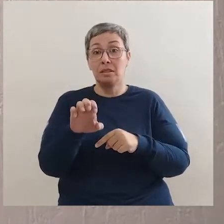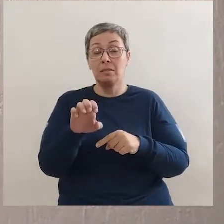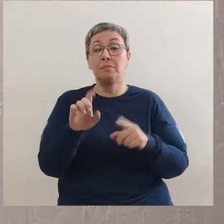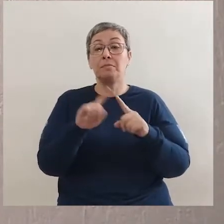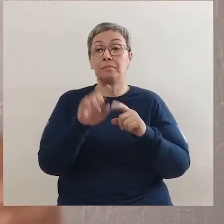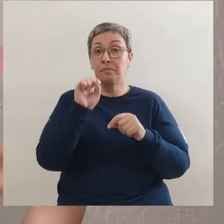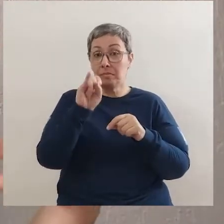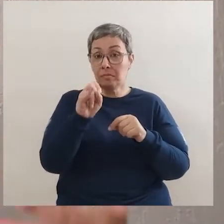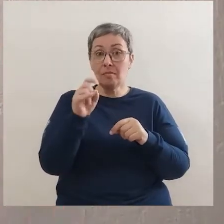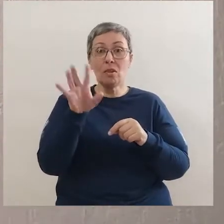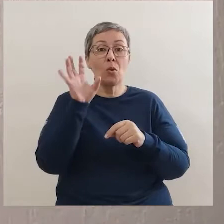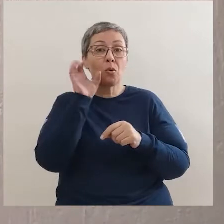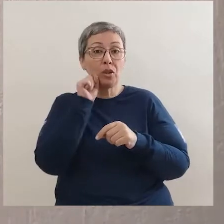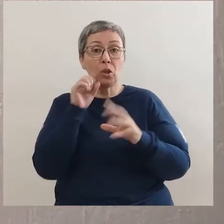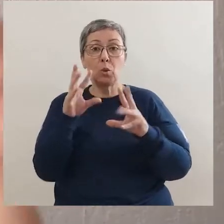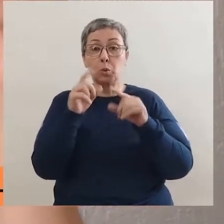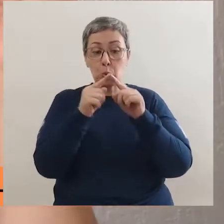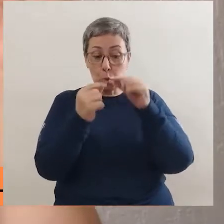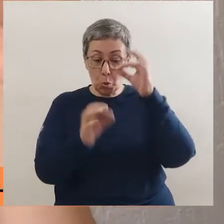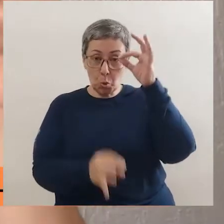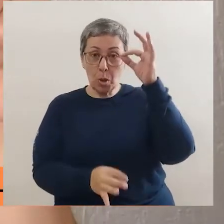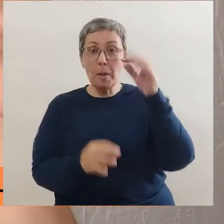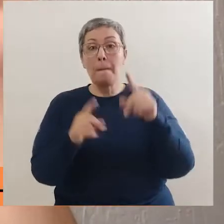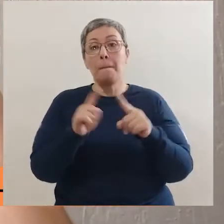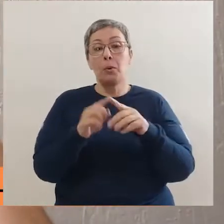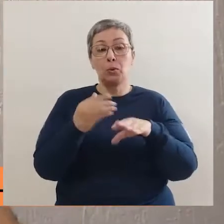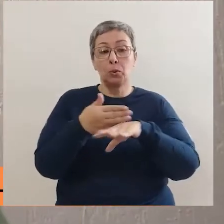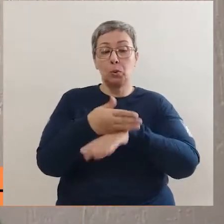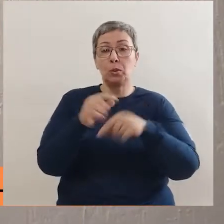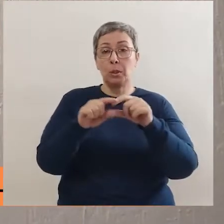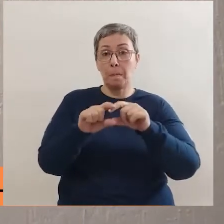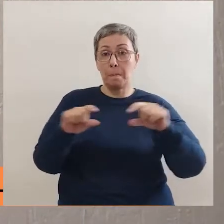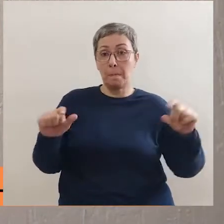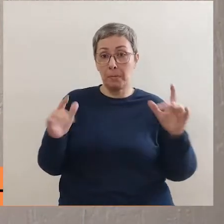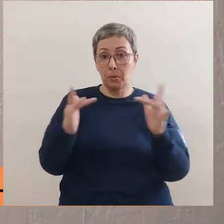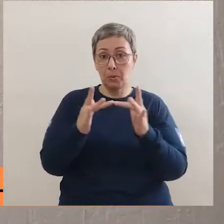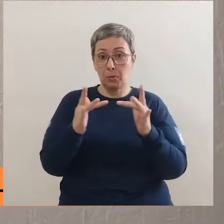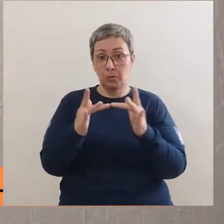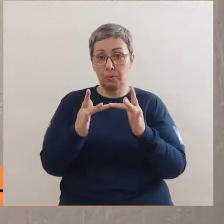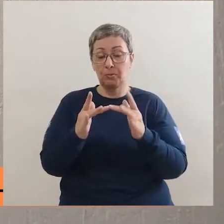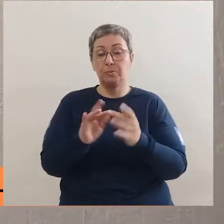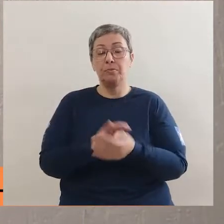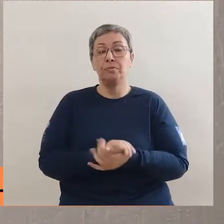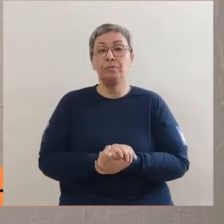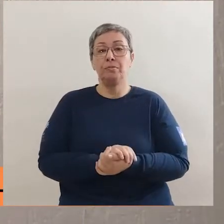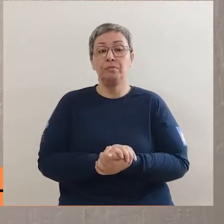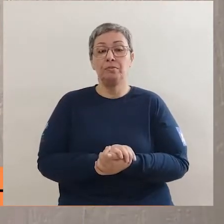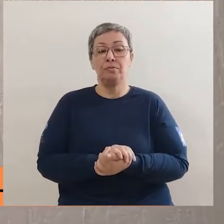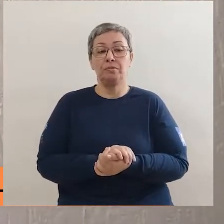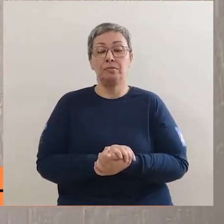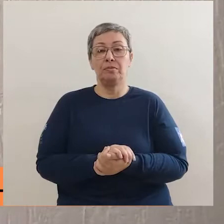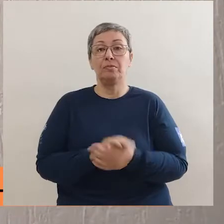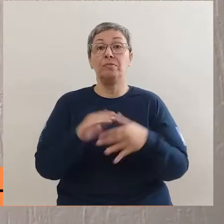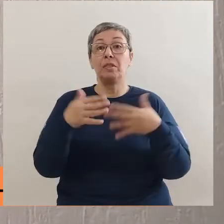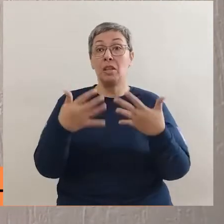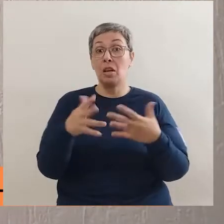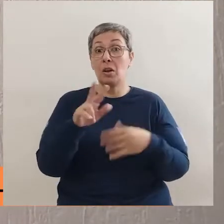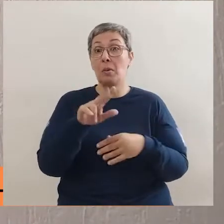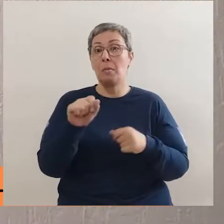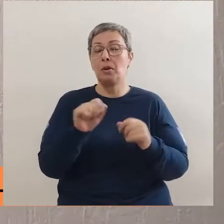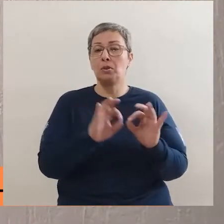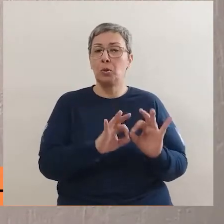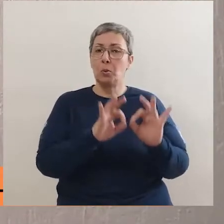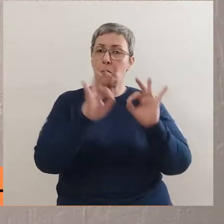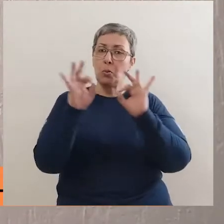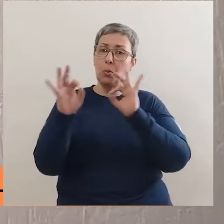ouvir ele todinho, vocês podem acessar esse link que eu tô colocando aí embaixo para vocês. E aí vocês podem acompanhar